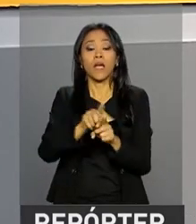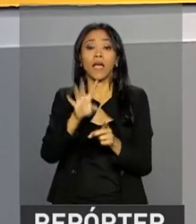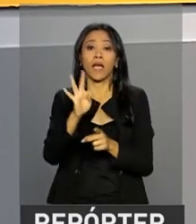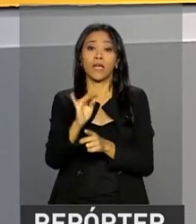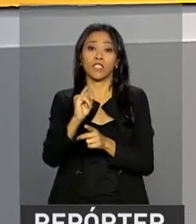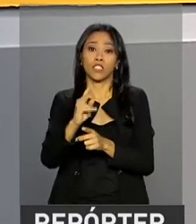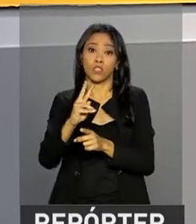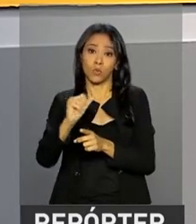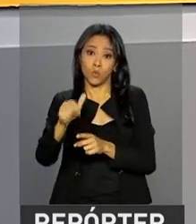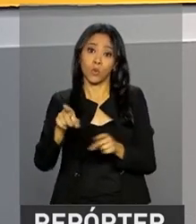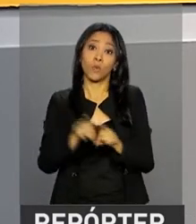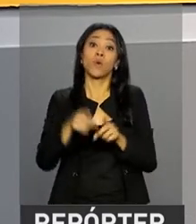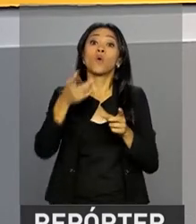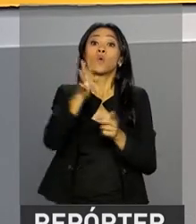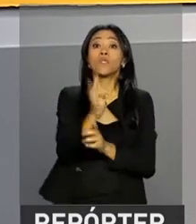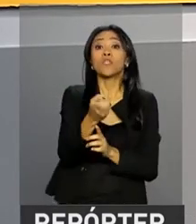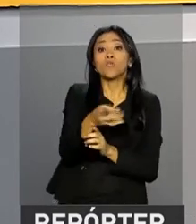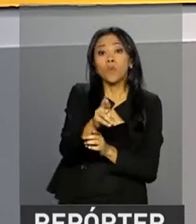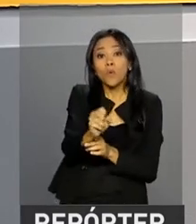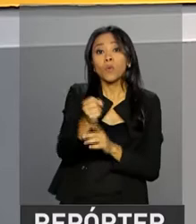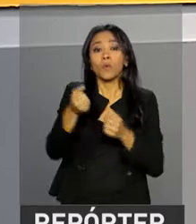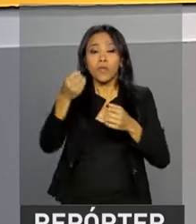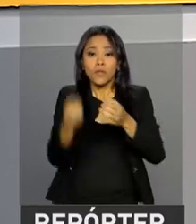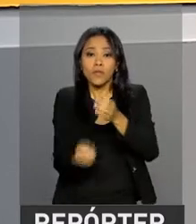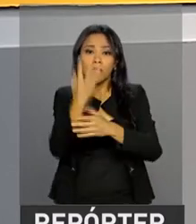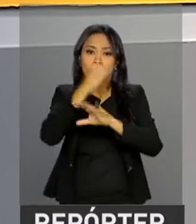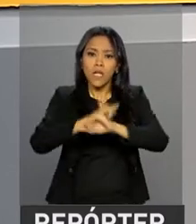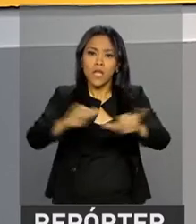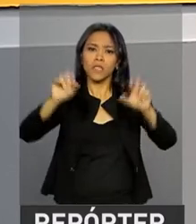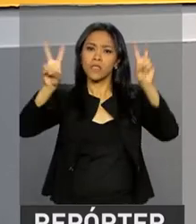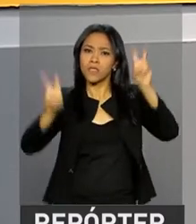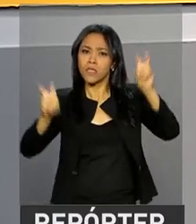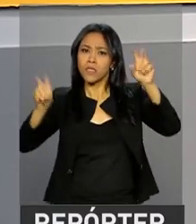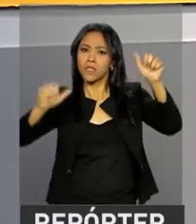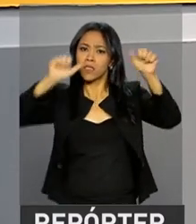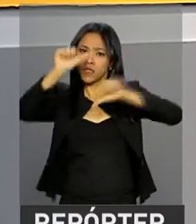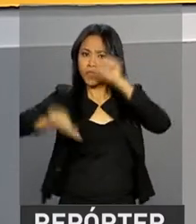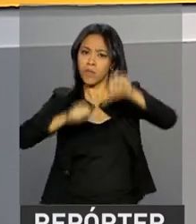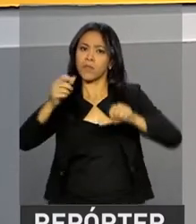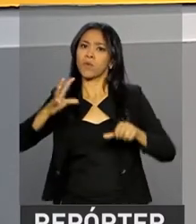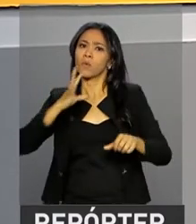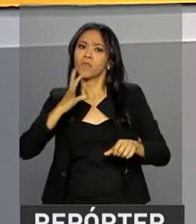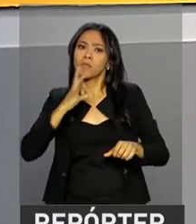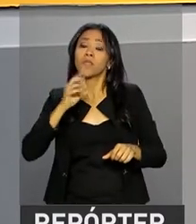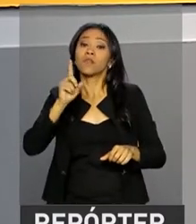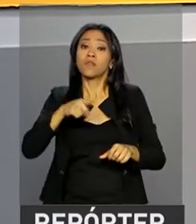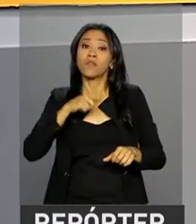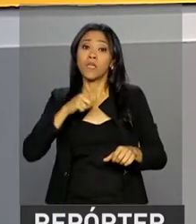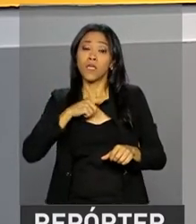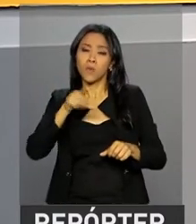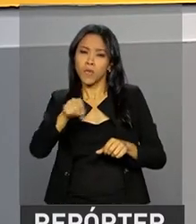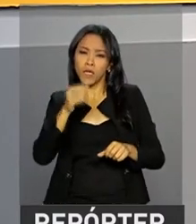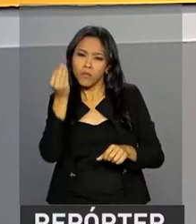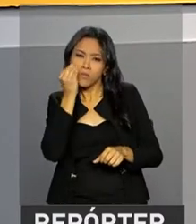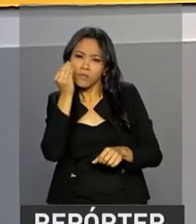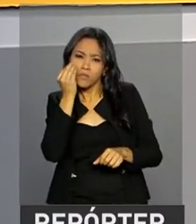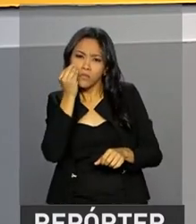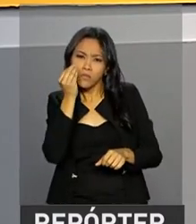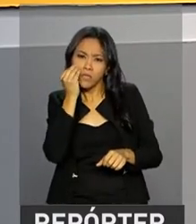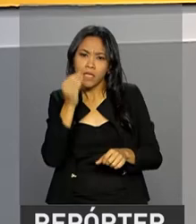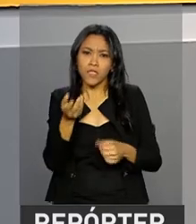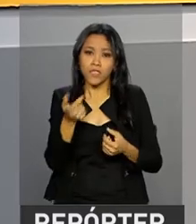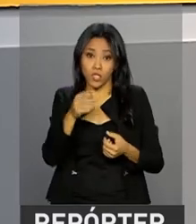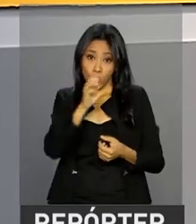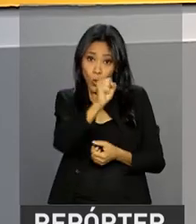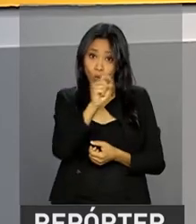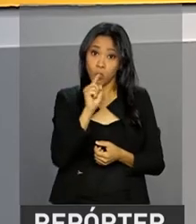o Tesouro Direto lança a campanha Transformação pelo Conhecimento. A instituição vai disponibilizar um simulador de aplicações financeiras e 8